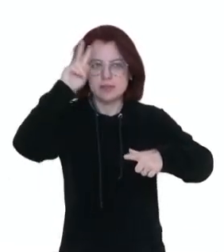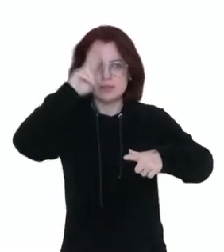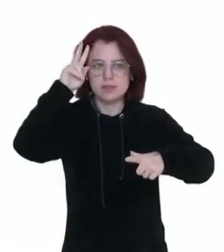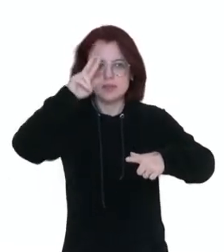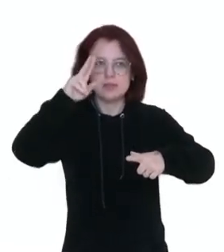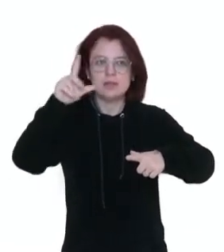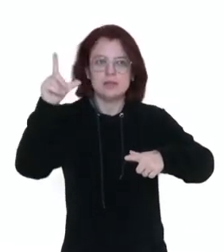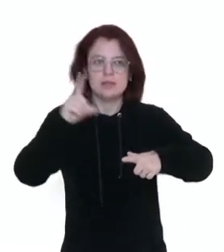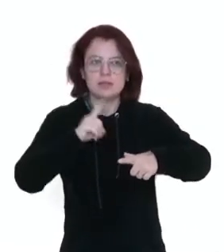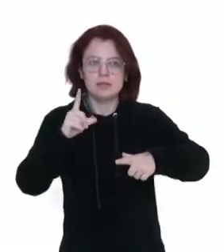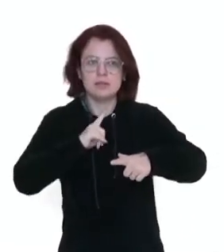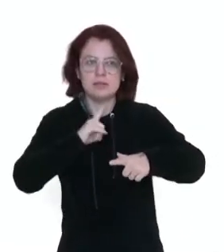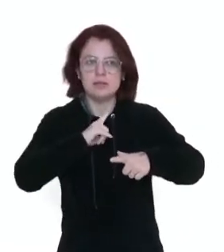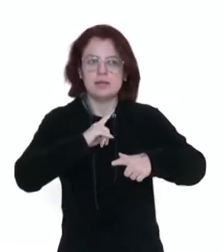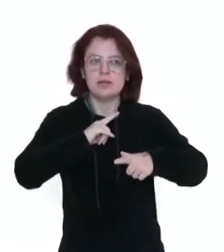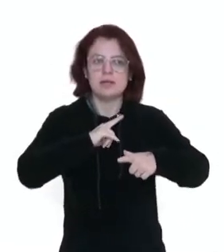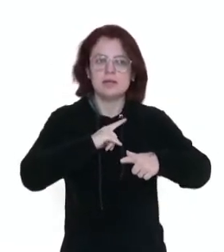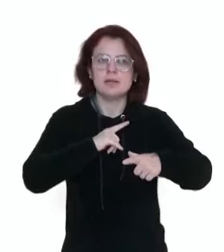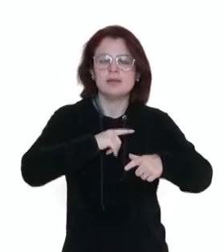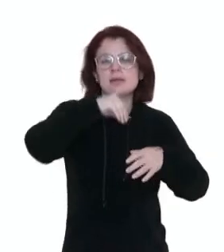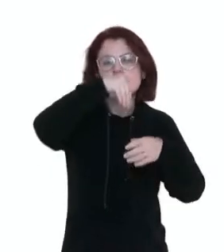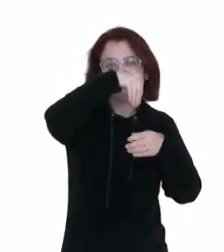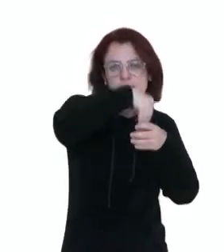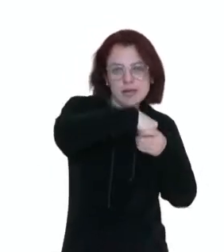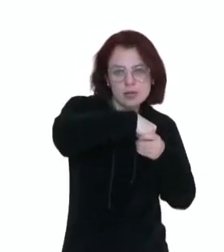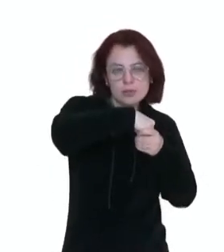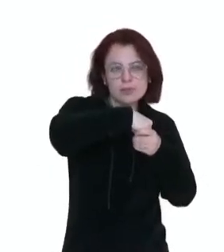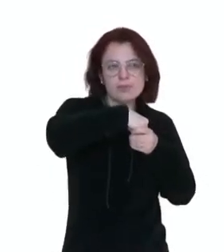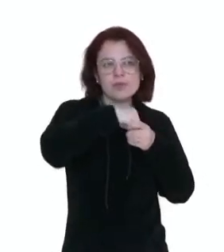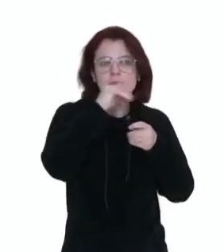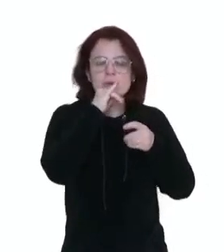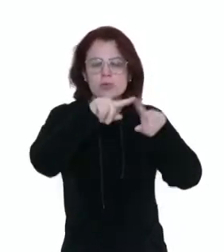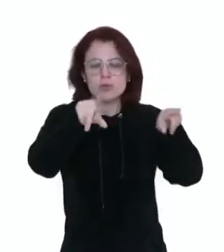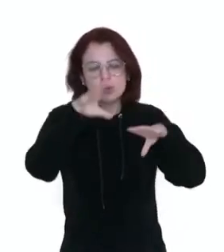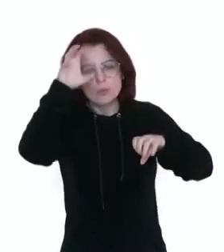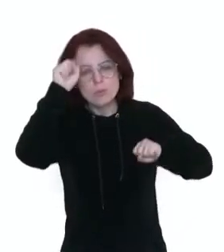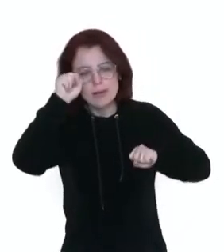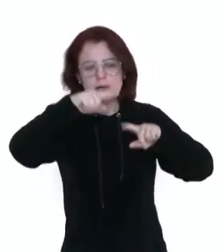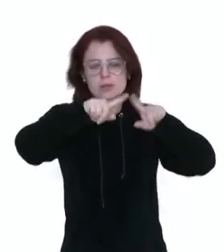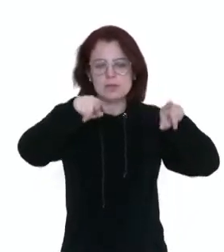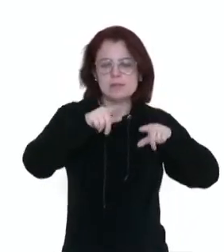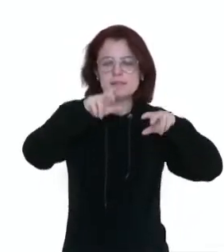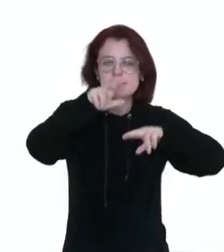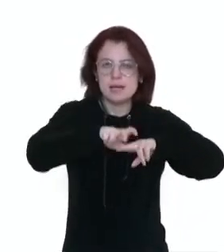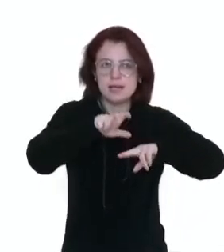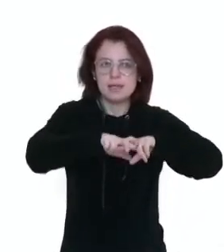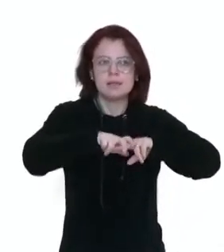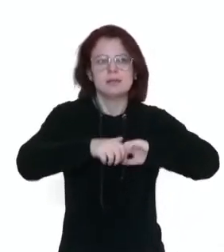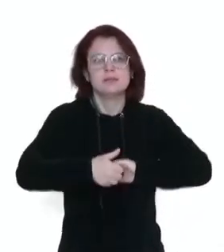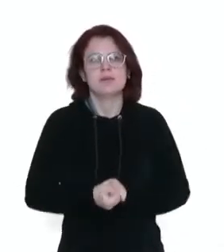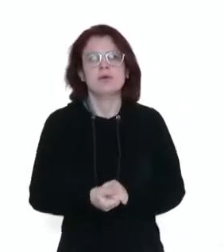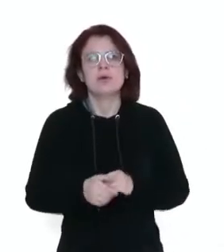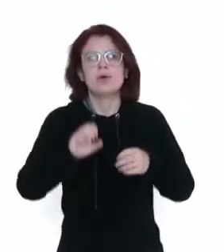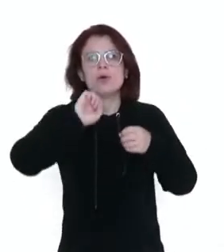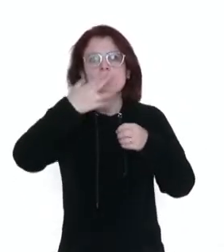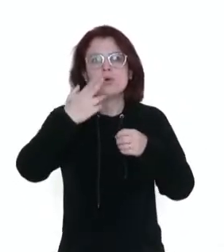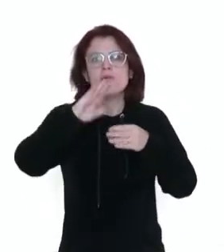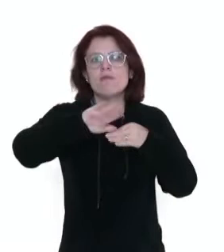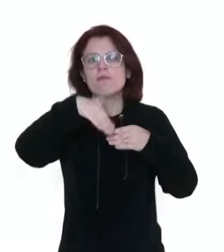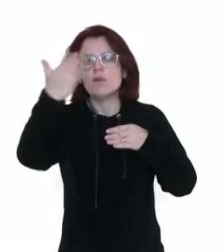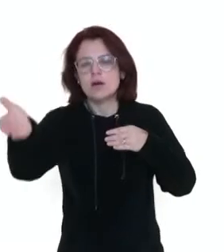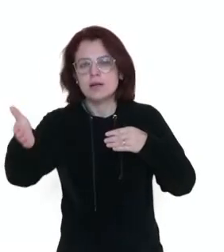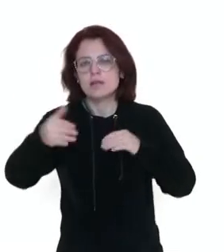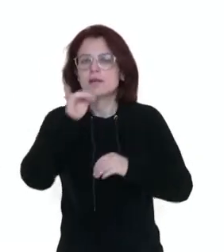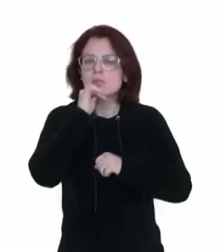um ambiente que pode ser interno, né? Pode ser no quarto, na sala, num espaço interno, ou pode ser externo,